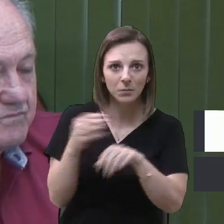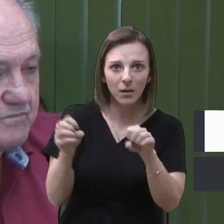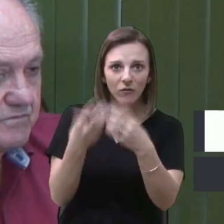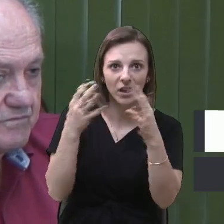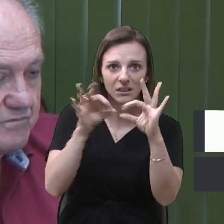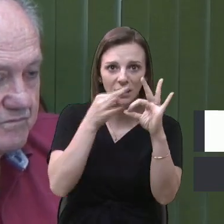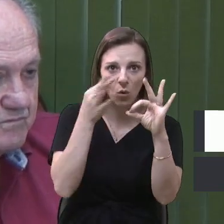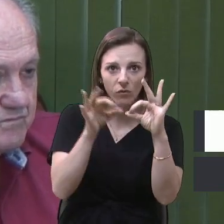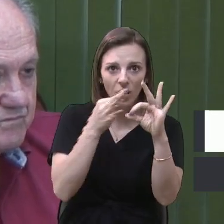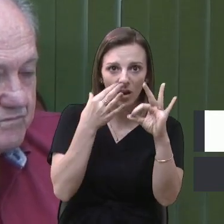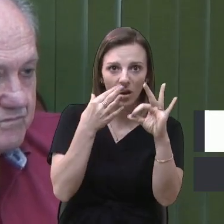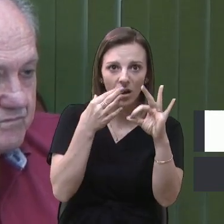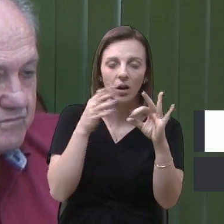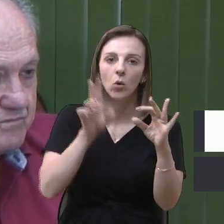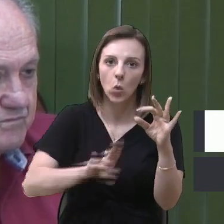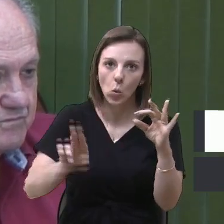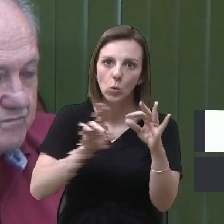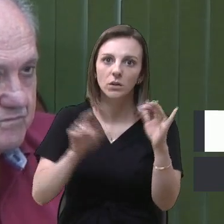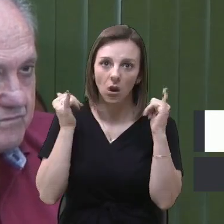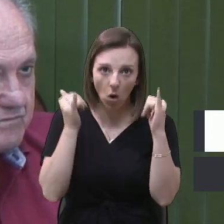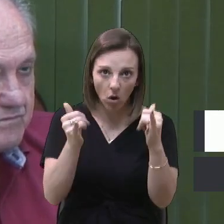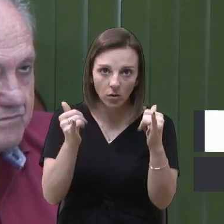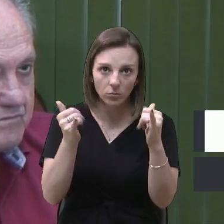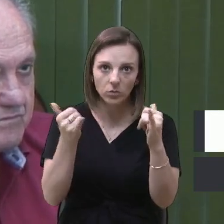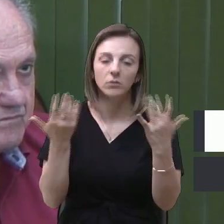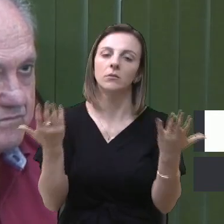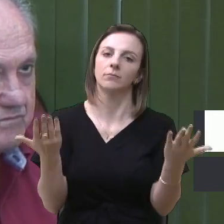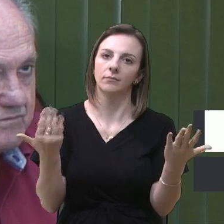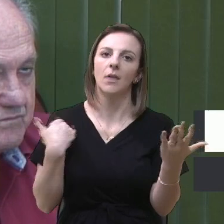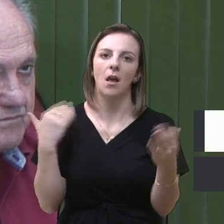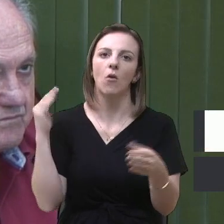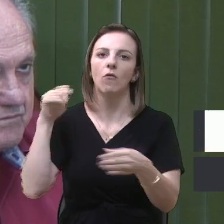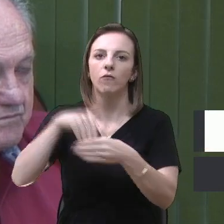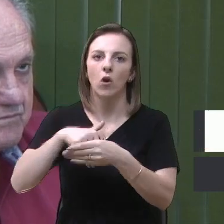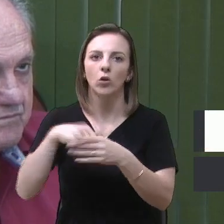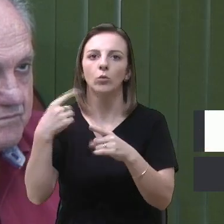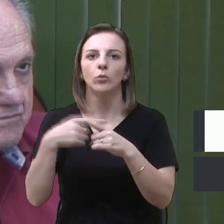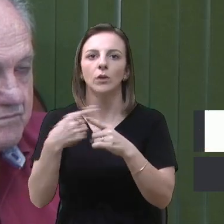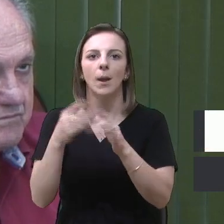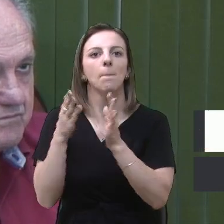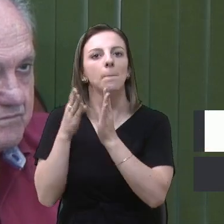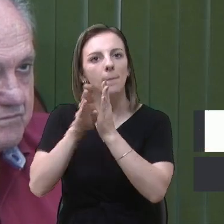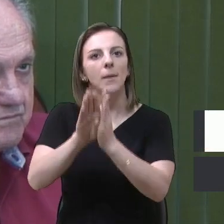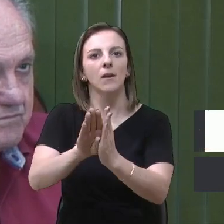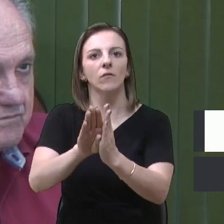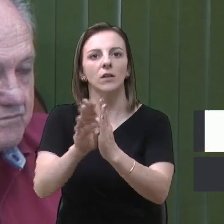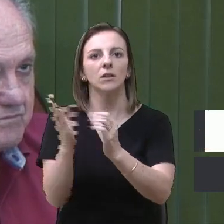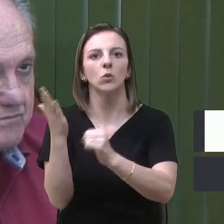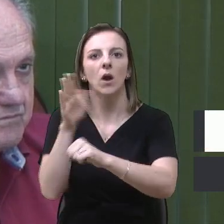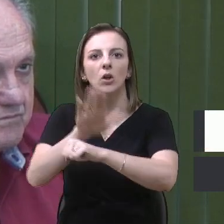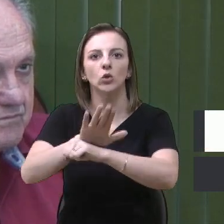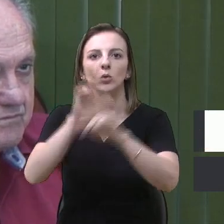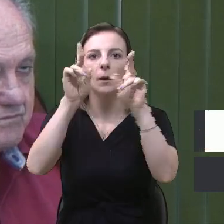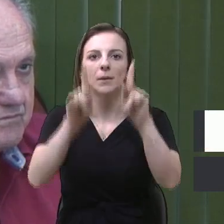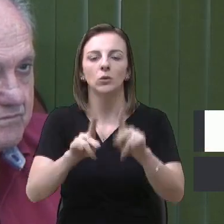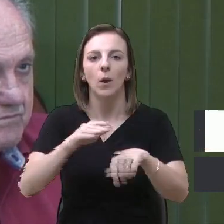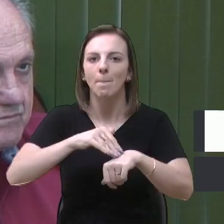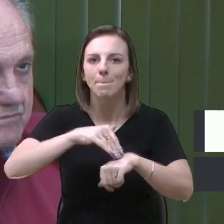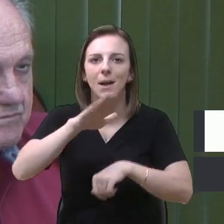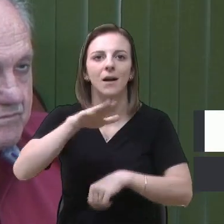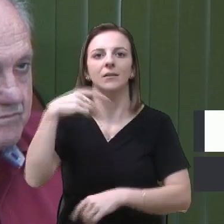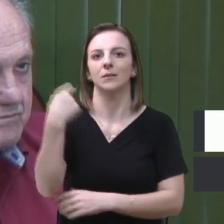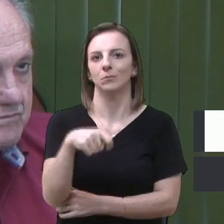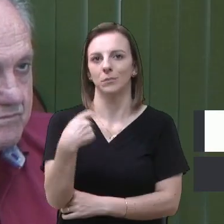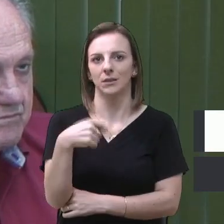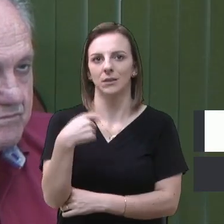uva, com o transporte público. Então, estou votando para beneficiar, sim, aquelas pessoas que mais precisam, que